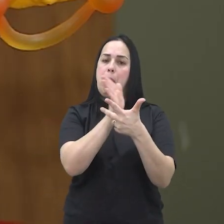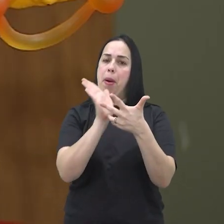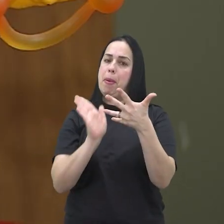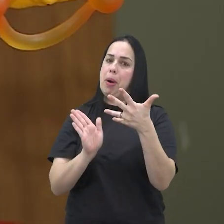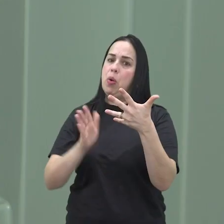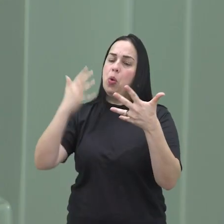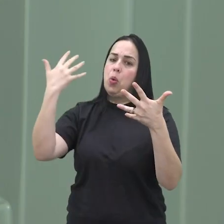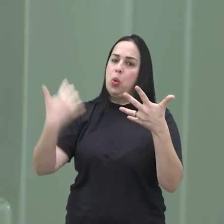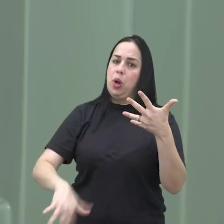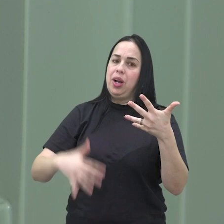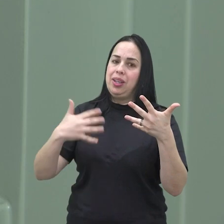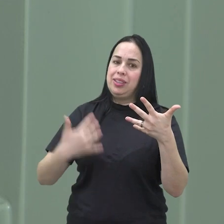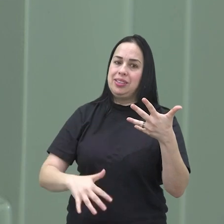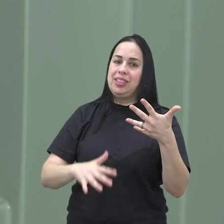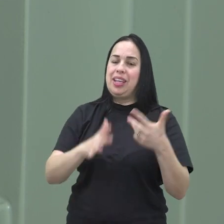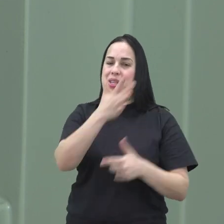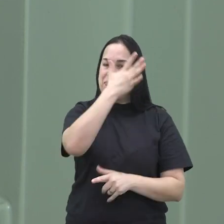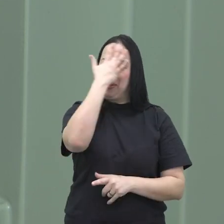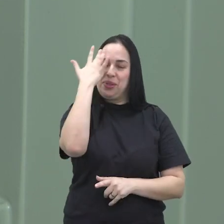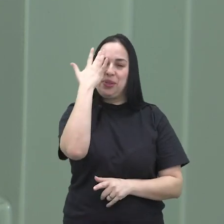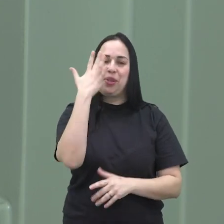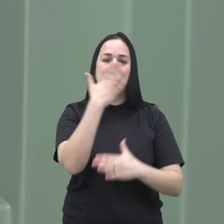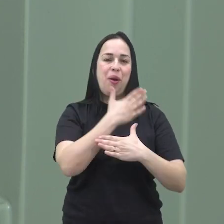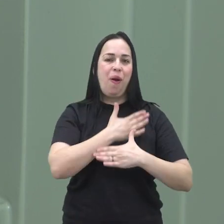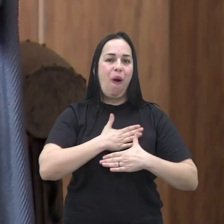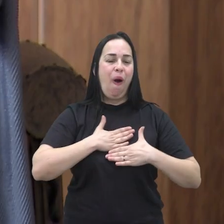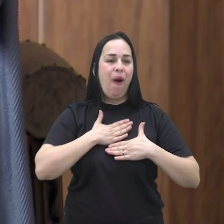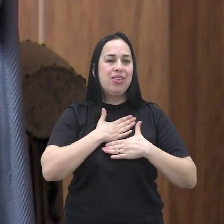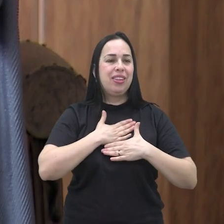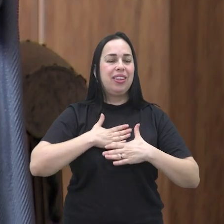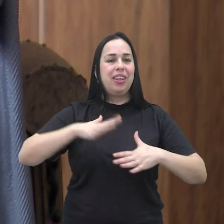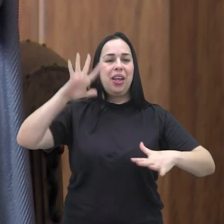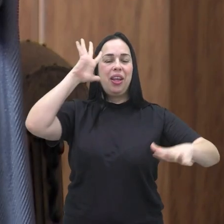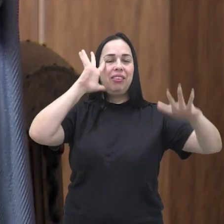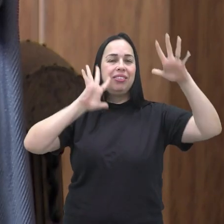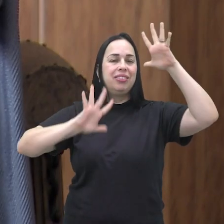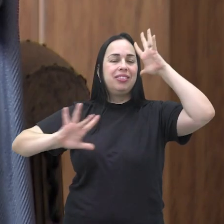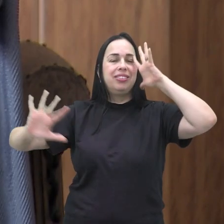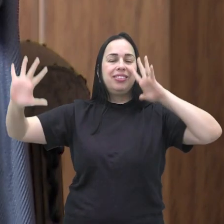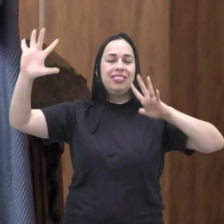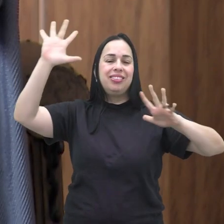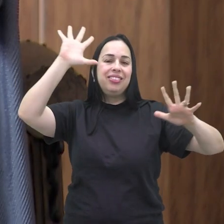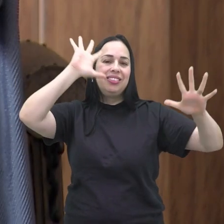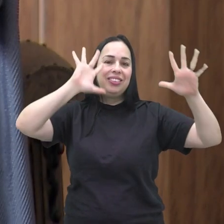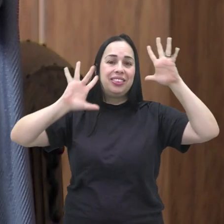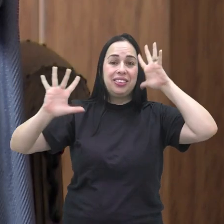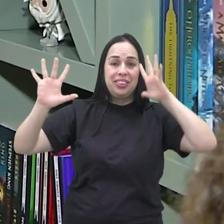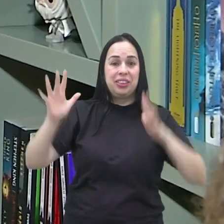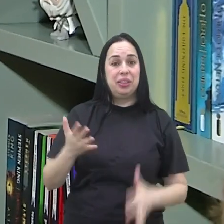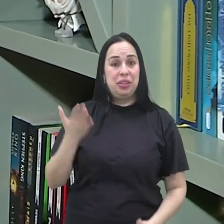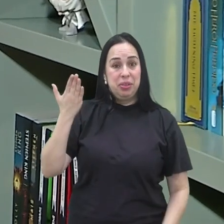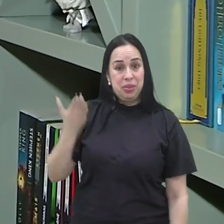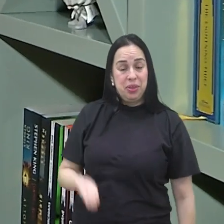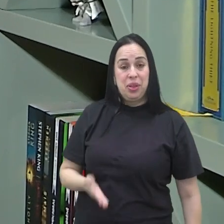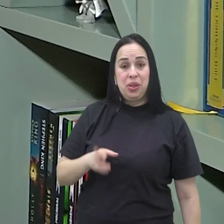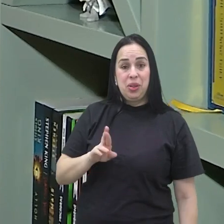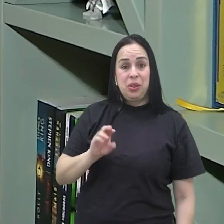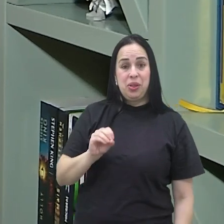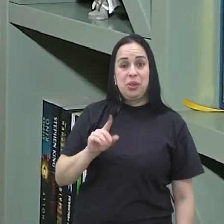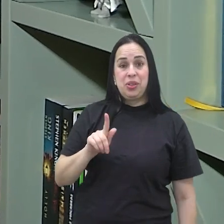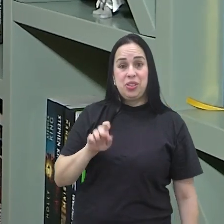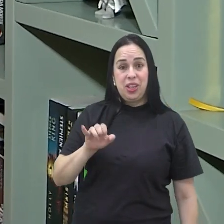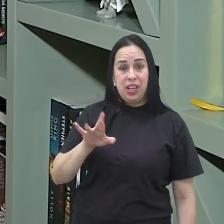de universos e neles os fãs aproveitam para se teletransportar para outras realidades. Para o